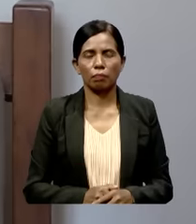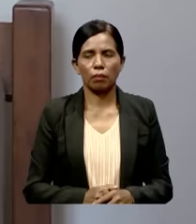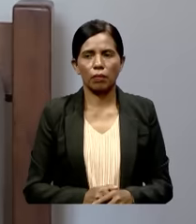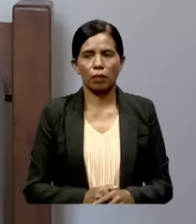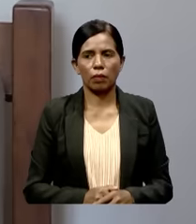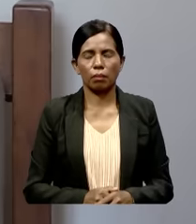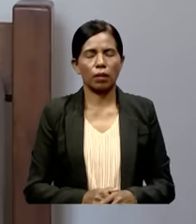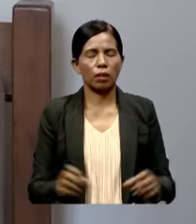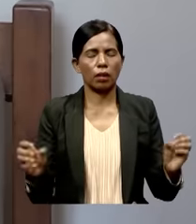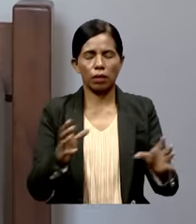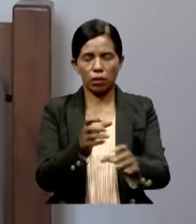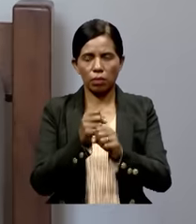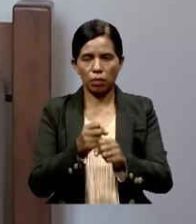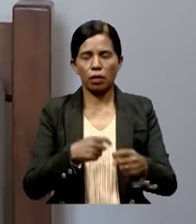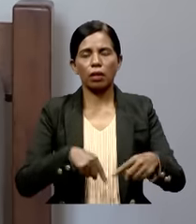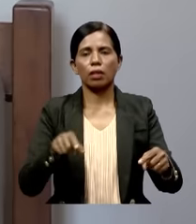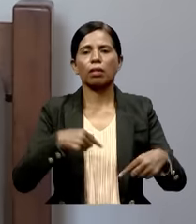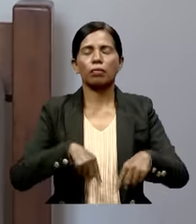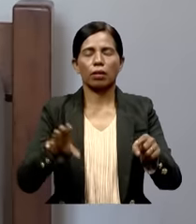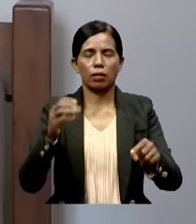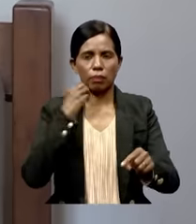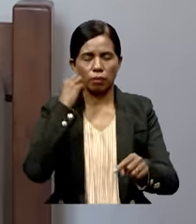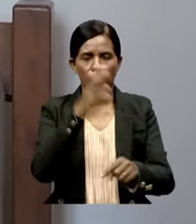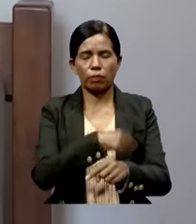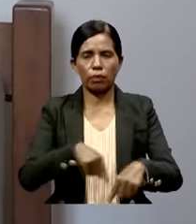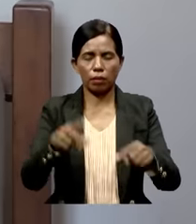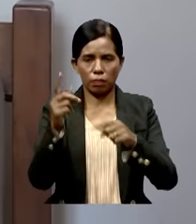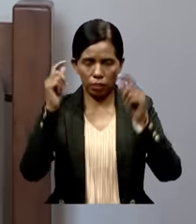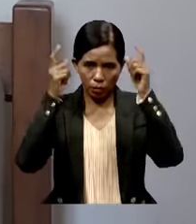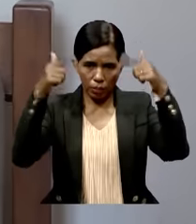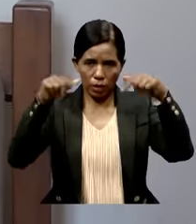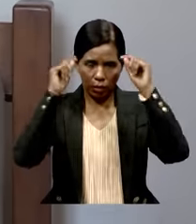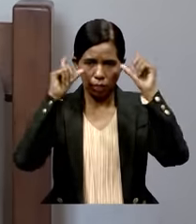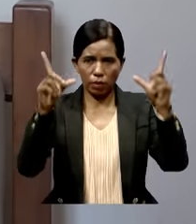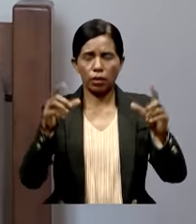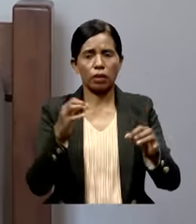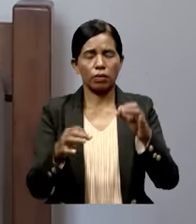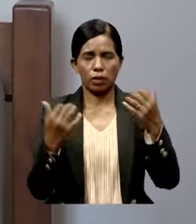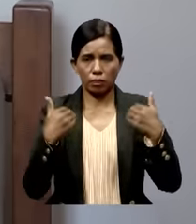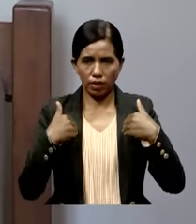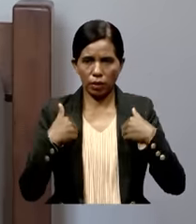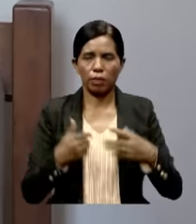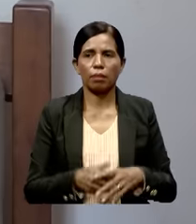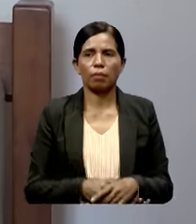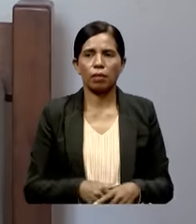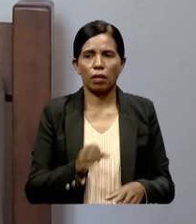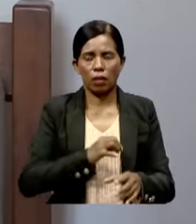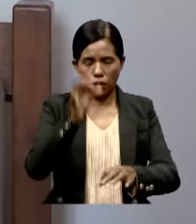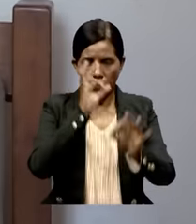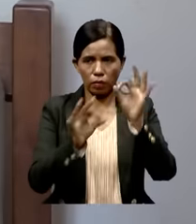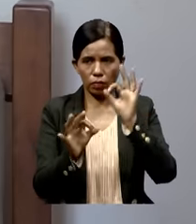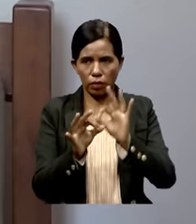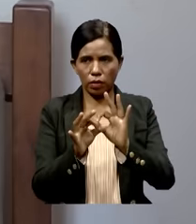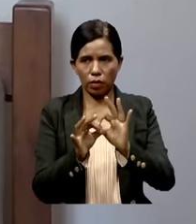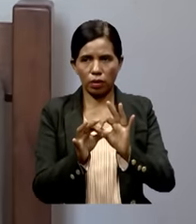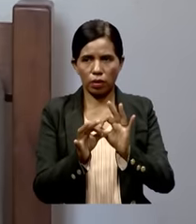receita nia no bele arucanha fila. No mos, o in audian kata, se idane maka acontece, ao fier kata,